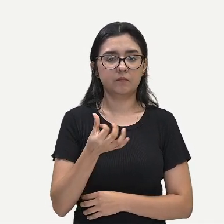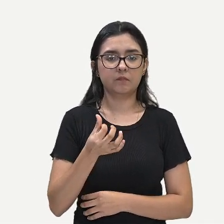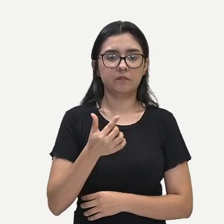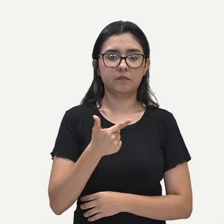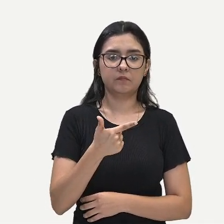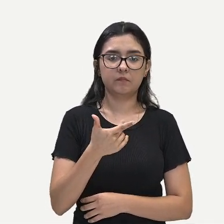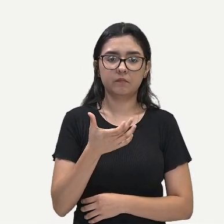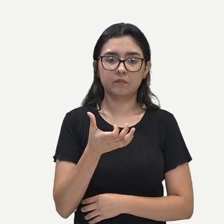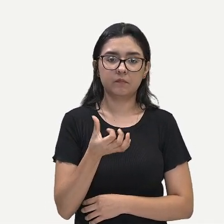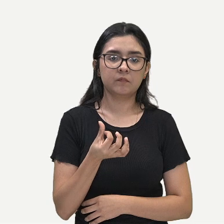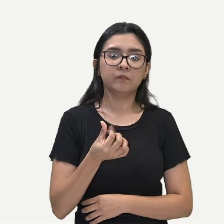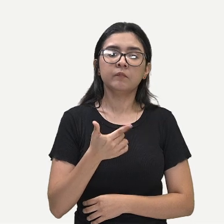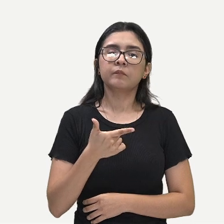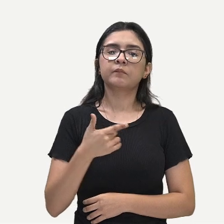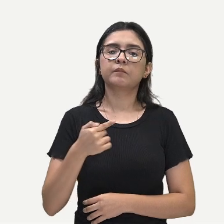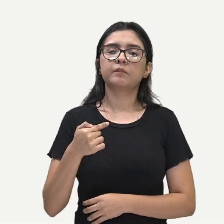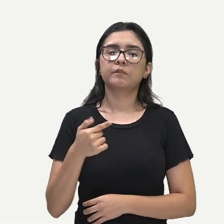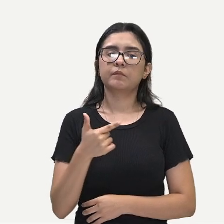25,